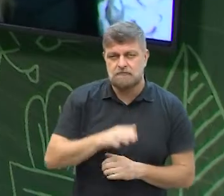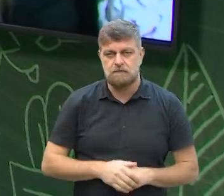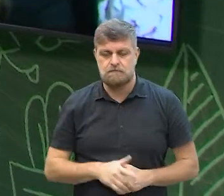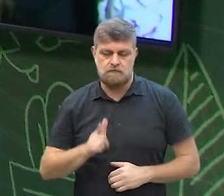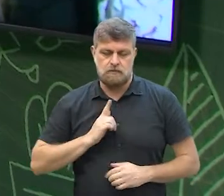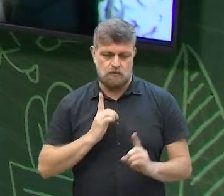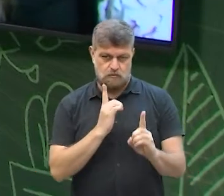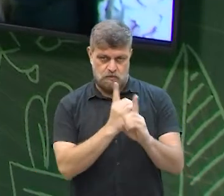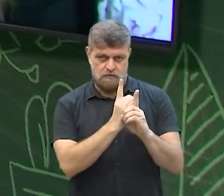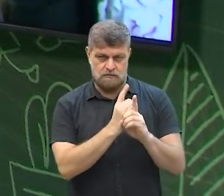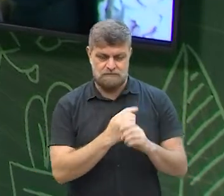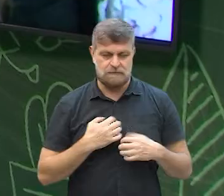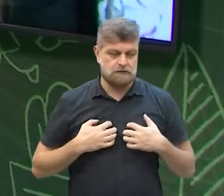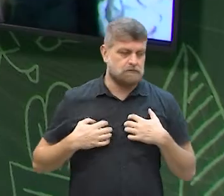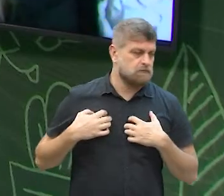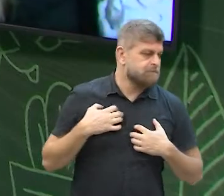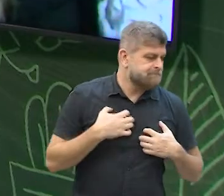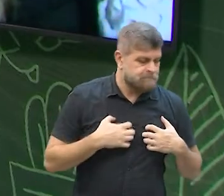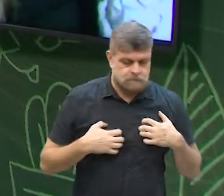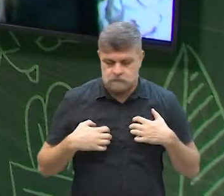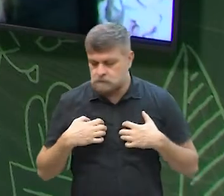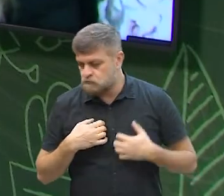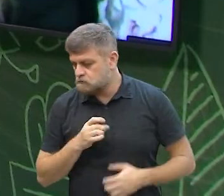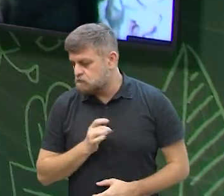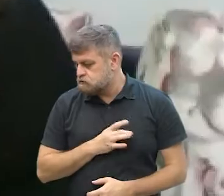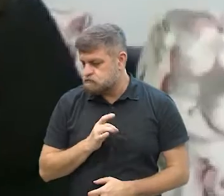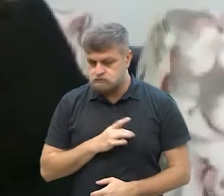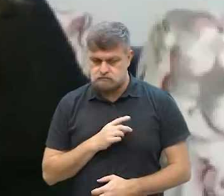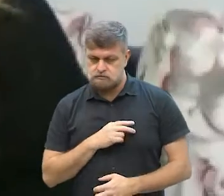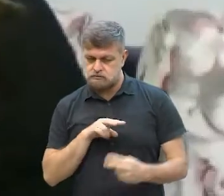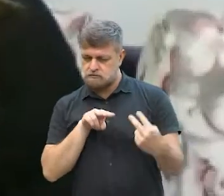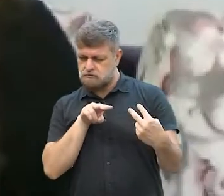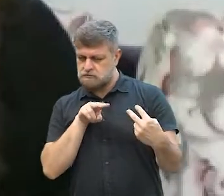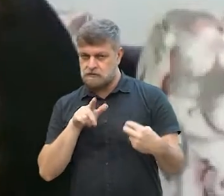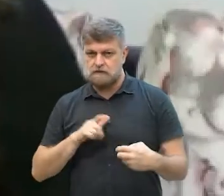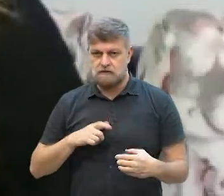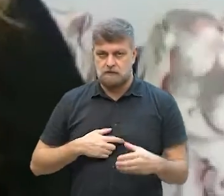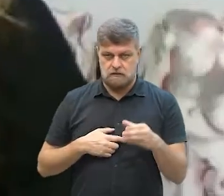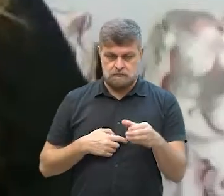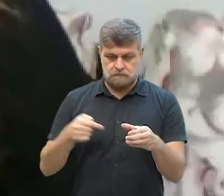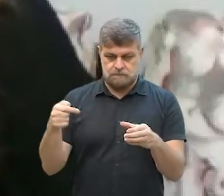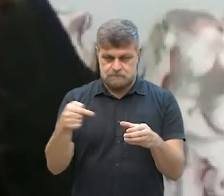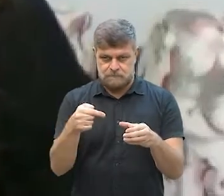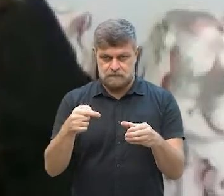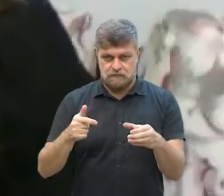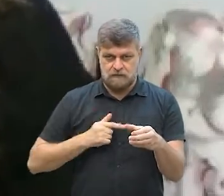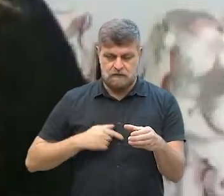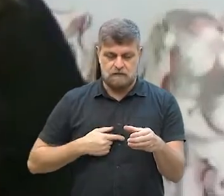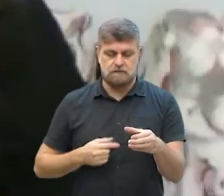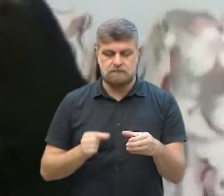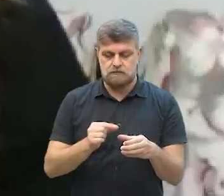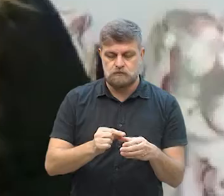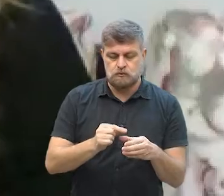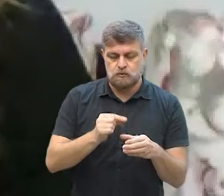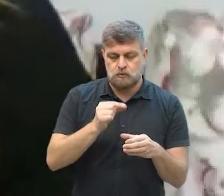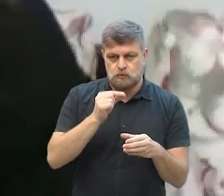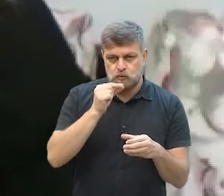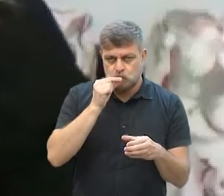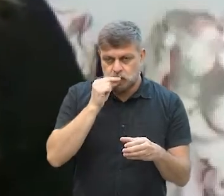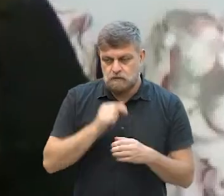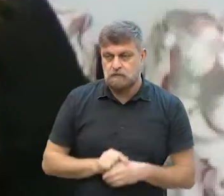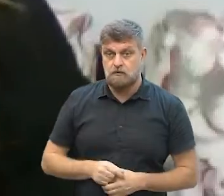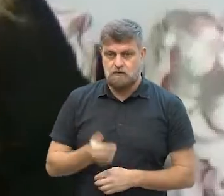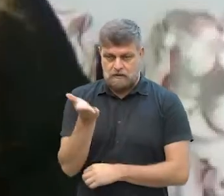no encontro, não estou me sentindo à vontade. A ideia é criar um drink que seja um código e, através do pedido desse